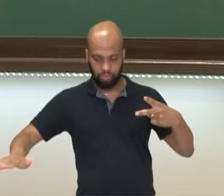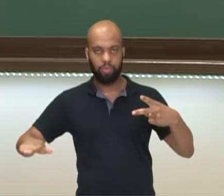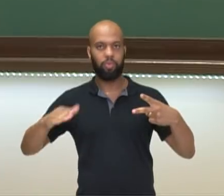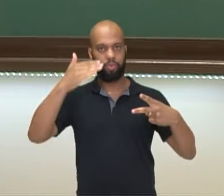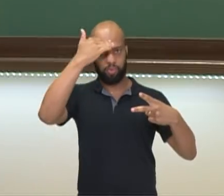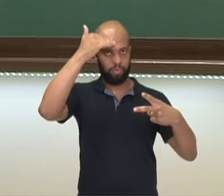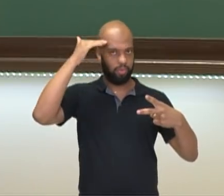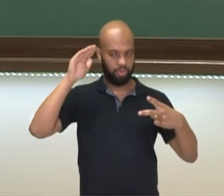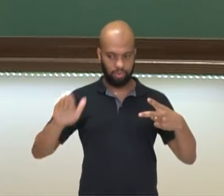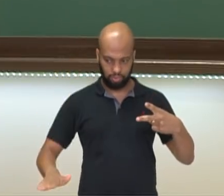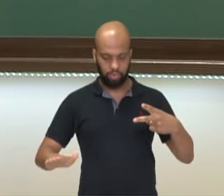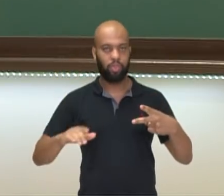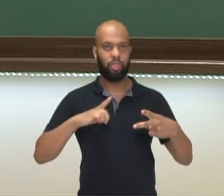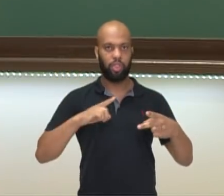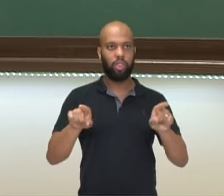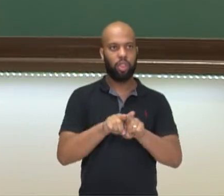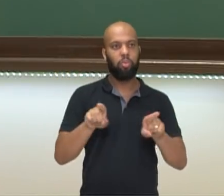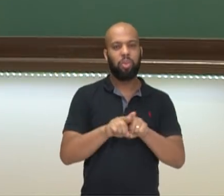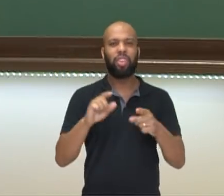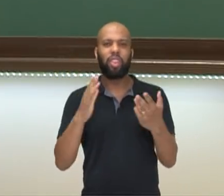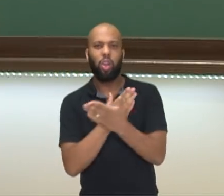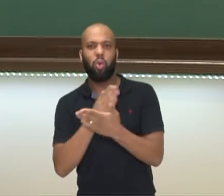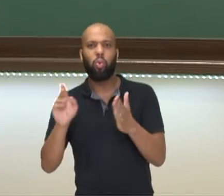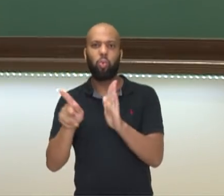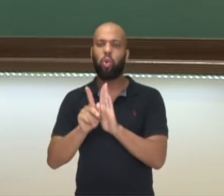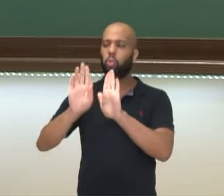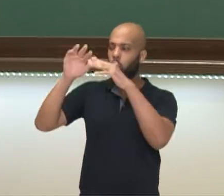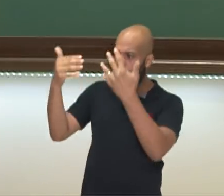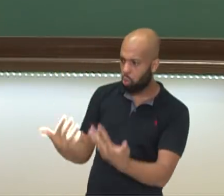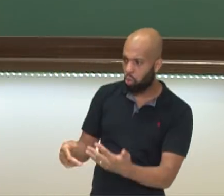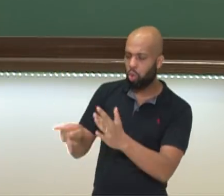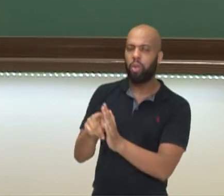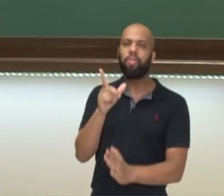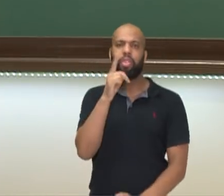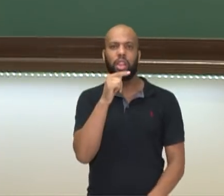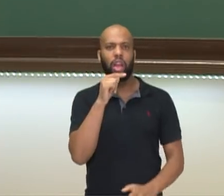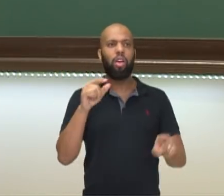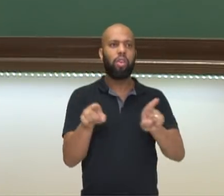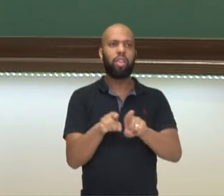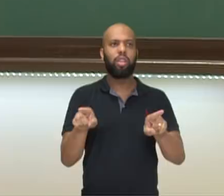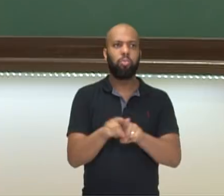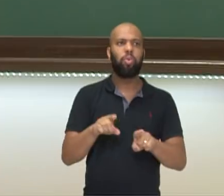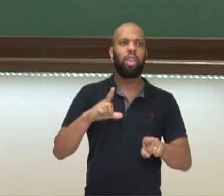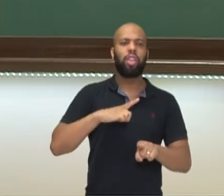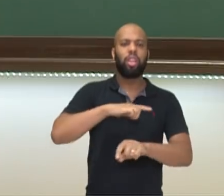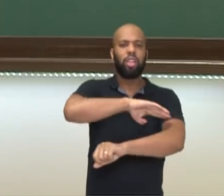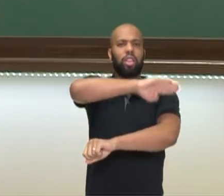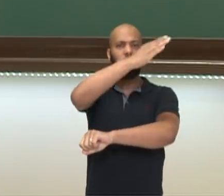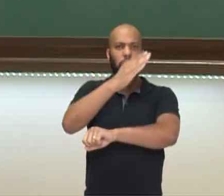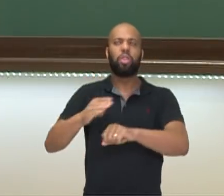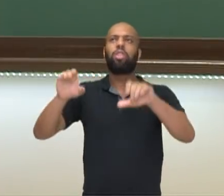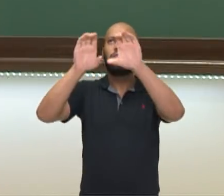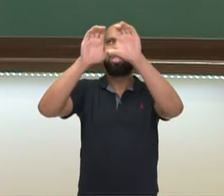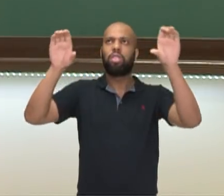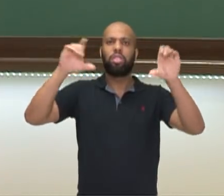da natureza. Então tem orixá da água, da montanha, da floresta, da terra, do céu, enfim, é uma infinidade de